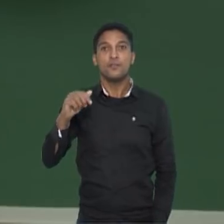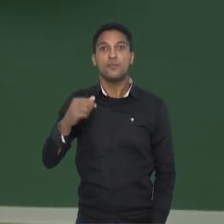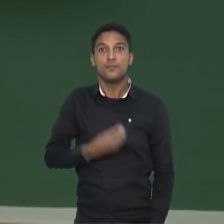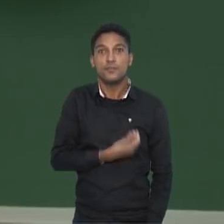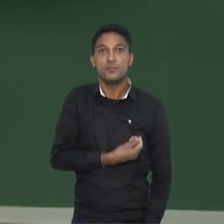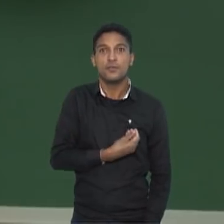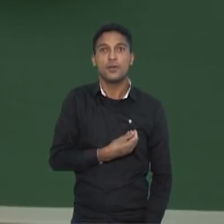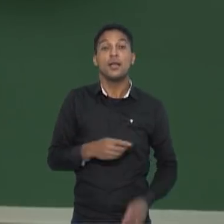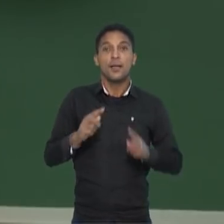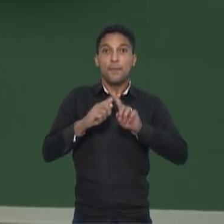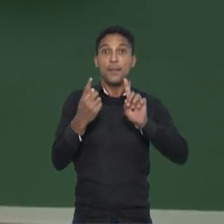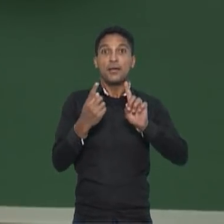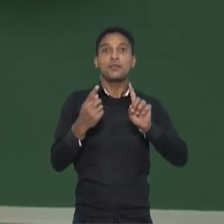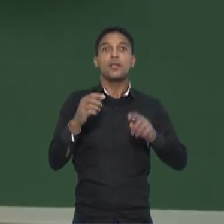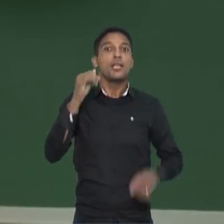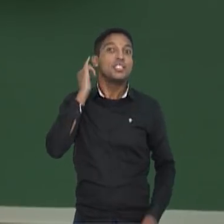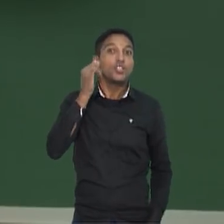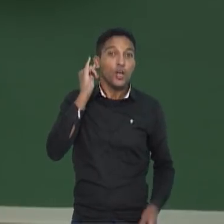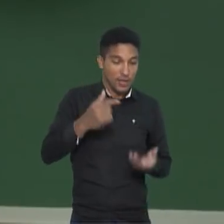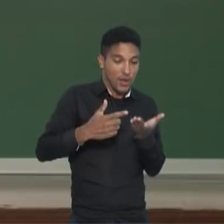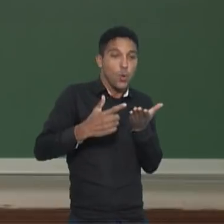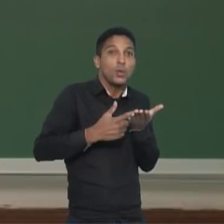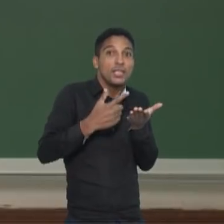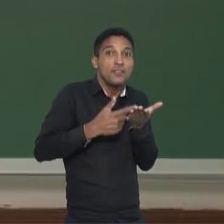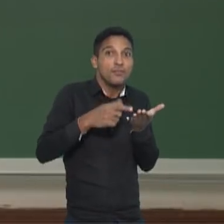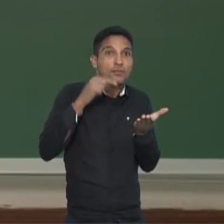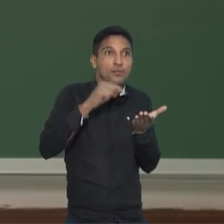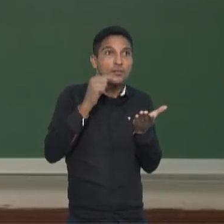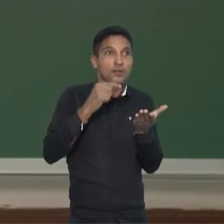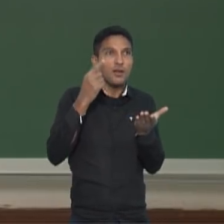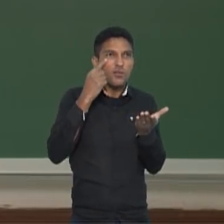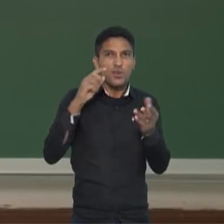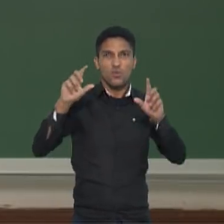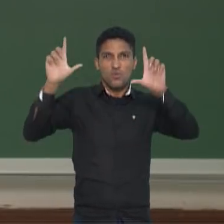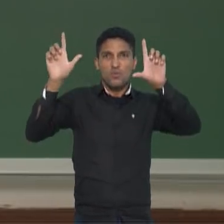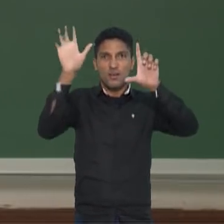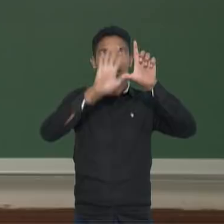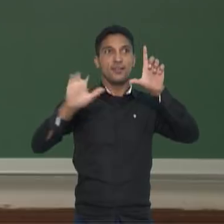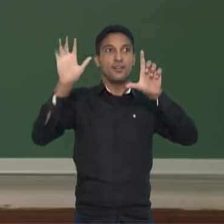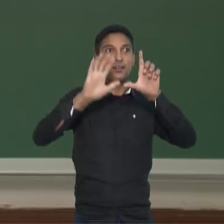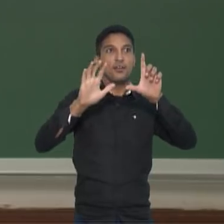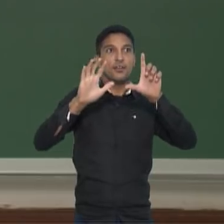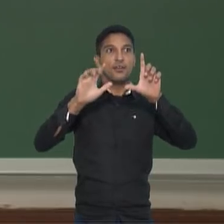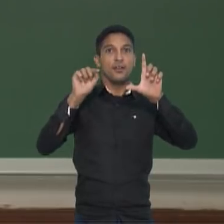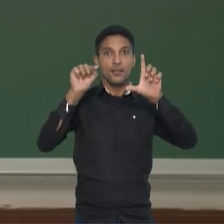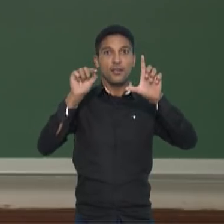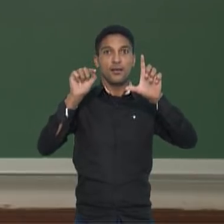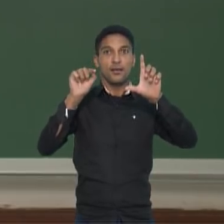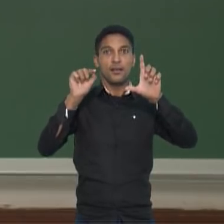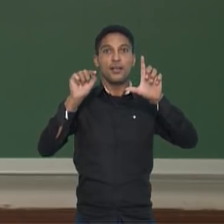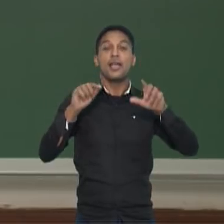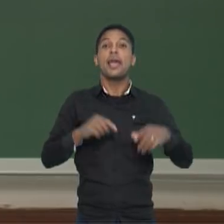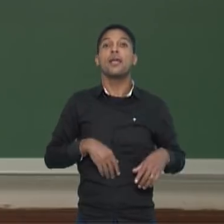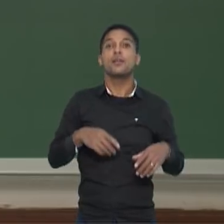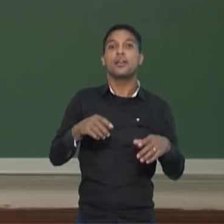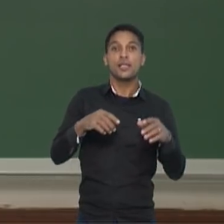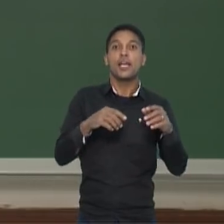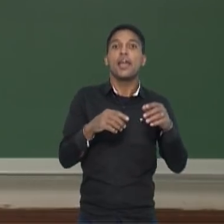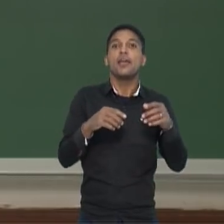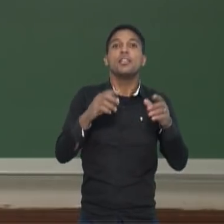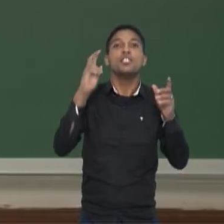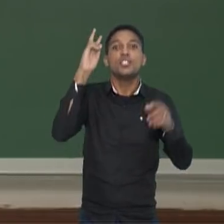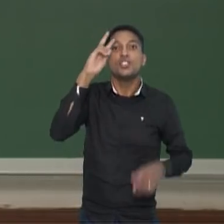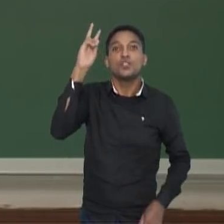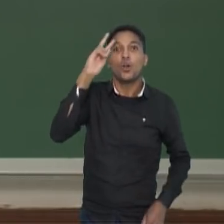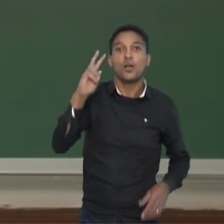ambientação, daqueles contos árabes fantásticos, você vai conseguindo interpretar melhor. Então,